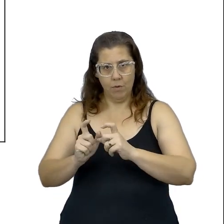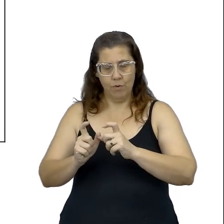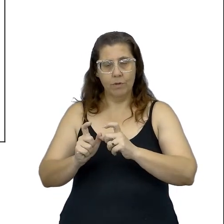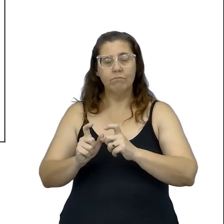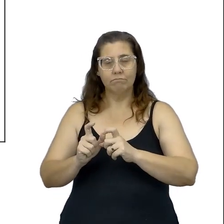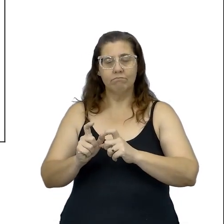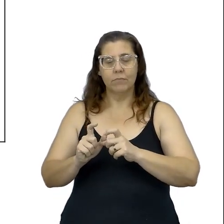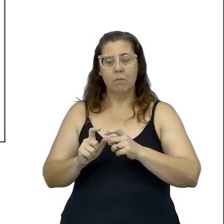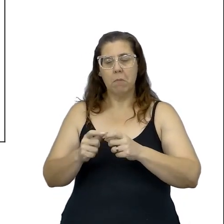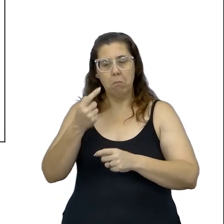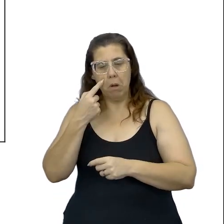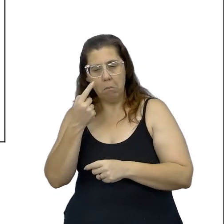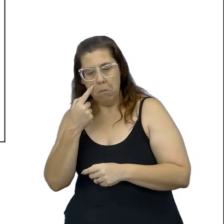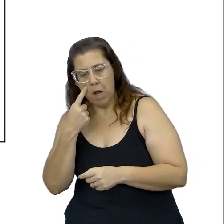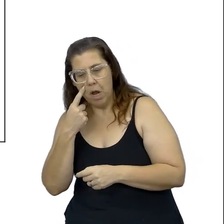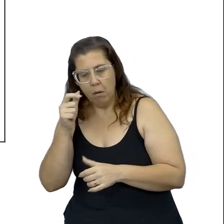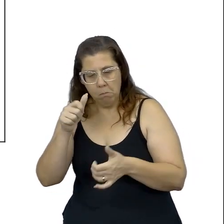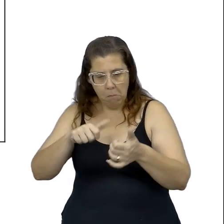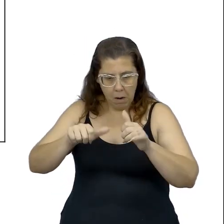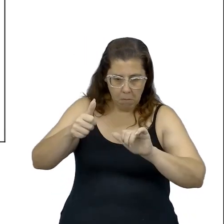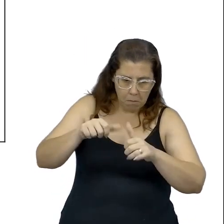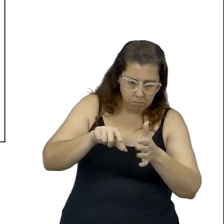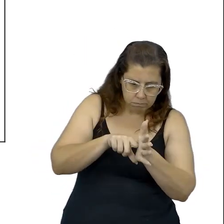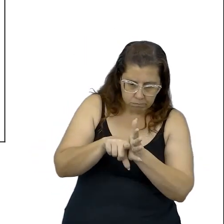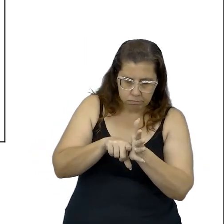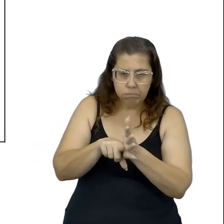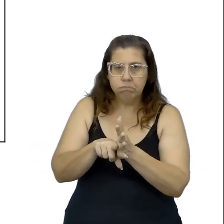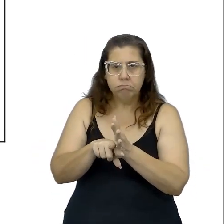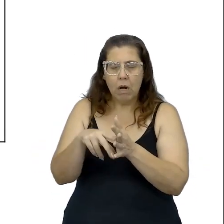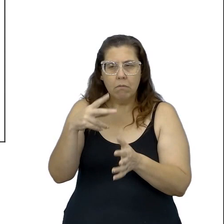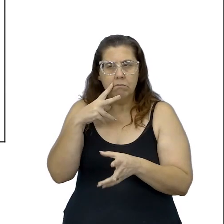pares para analisar essa formação, né,